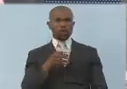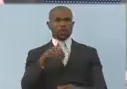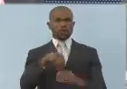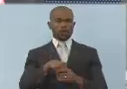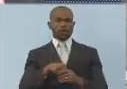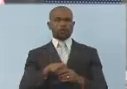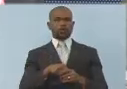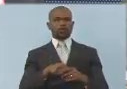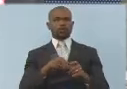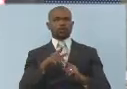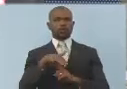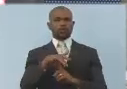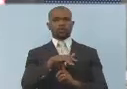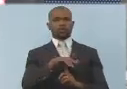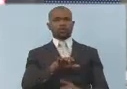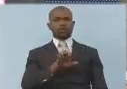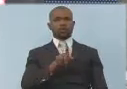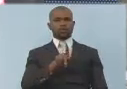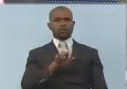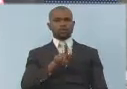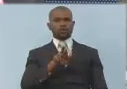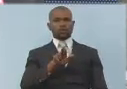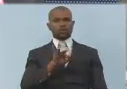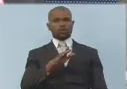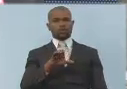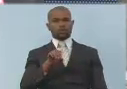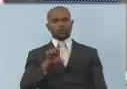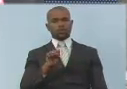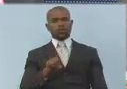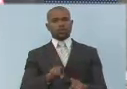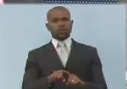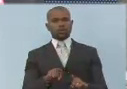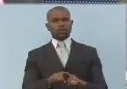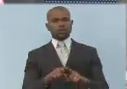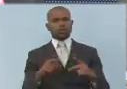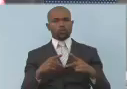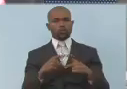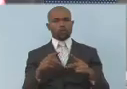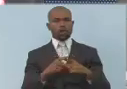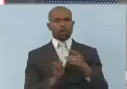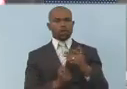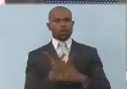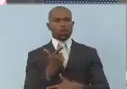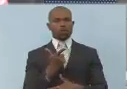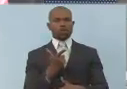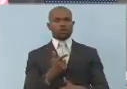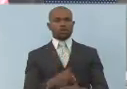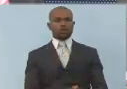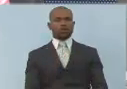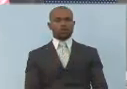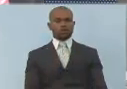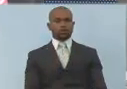os parques reprográficos e também a manutenção do portal de compras.